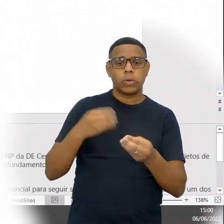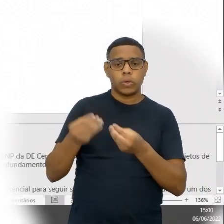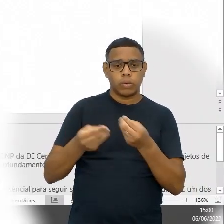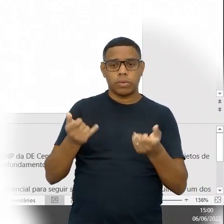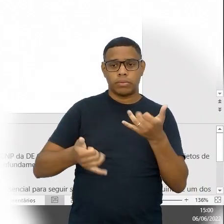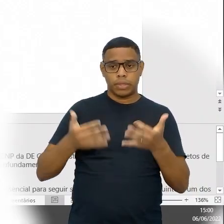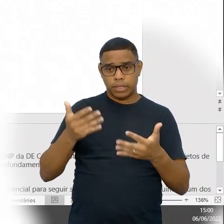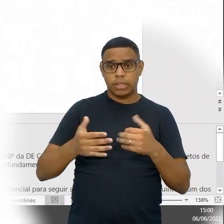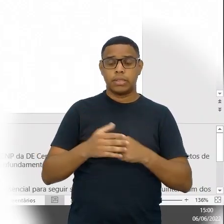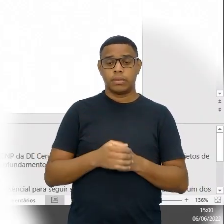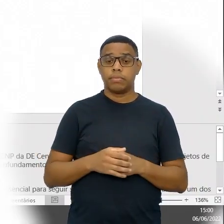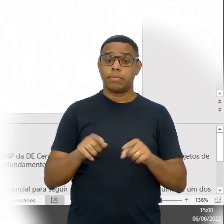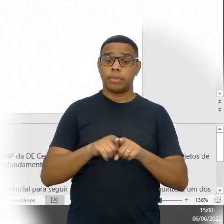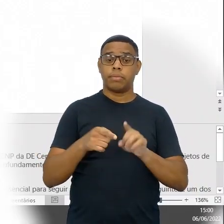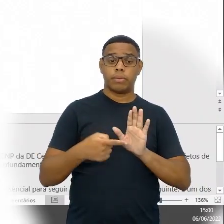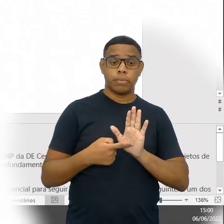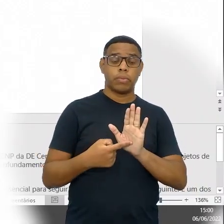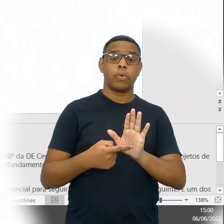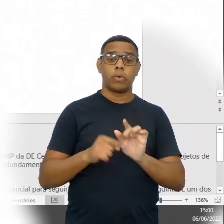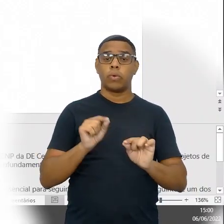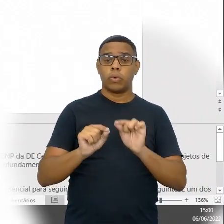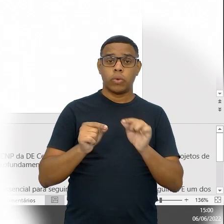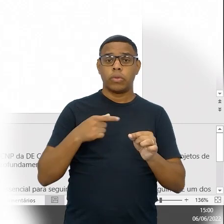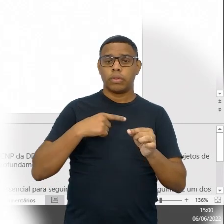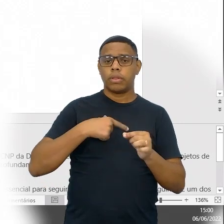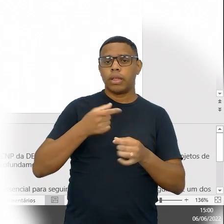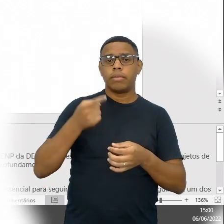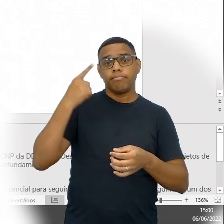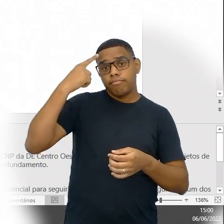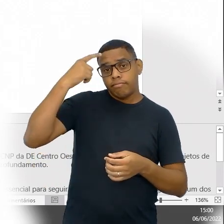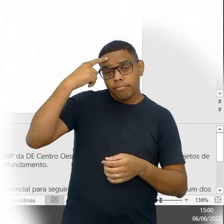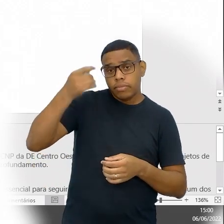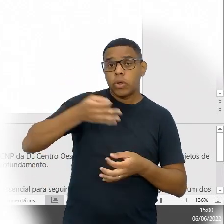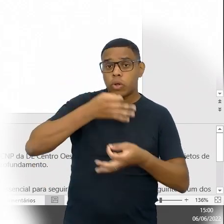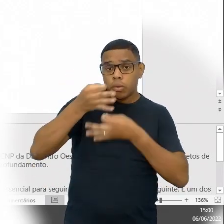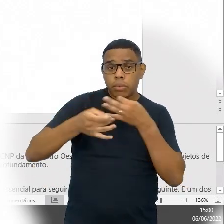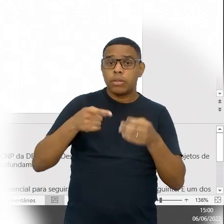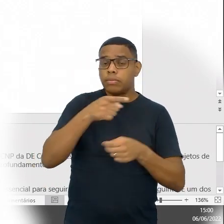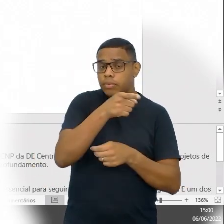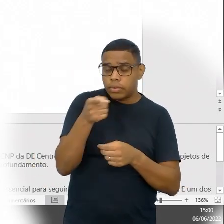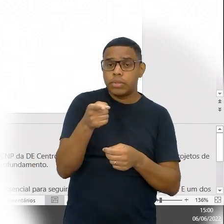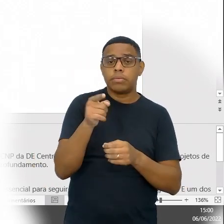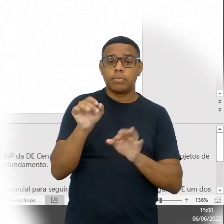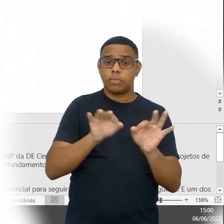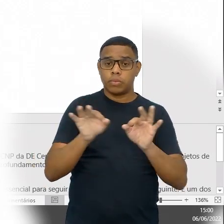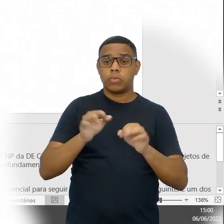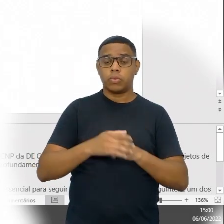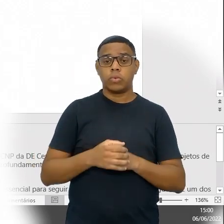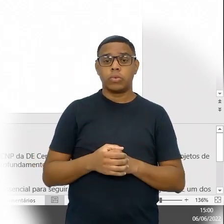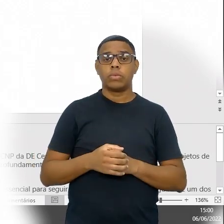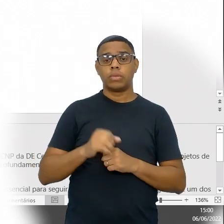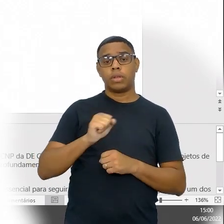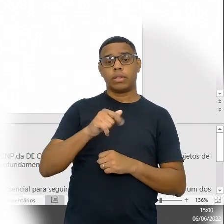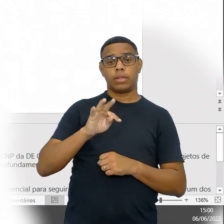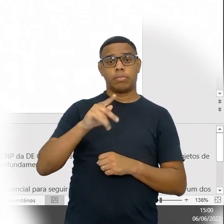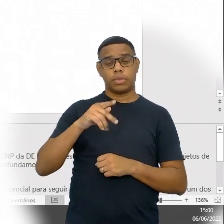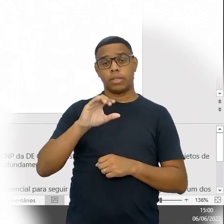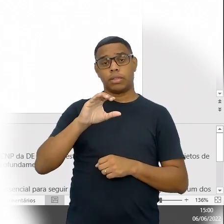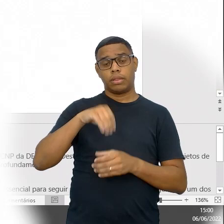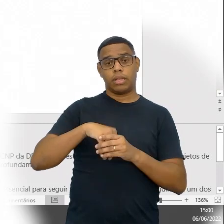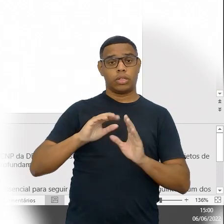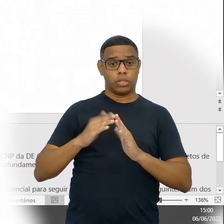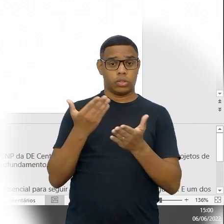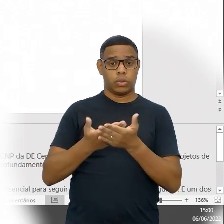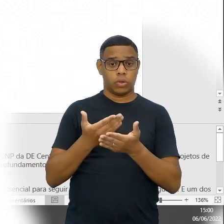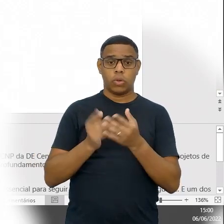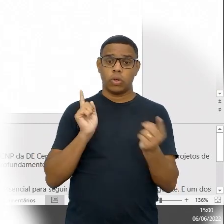ser aprofundada e apresentar algumas sugestões, né, para o desdobramento na TPC da escola, aí